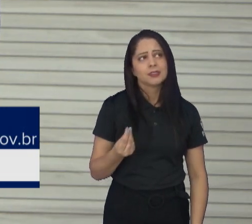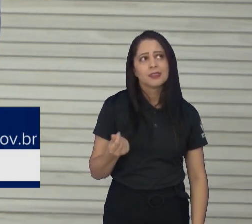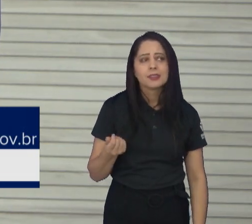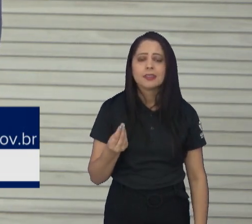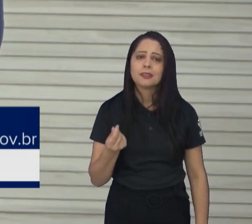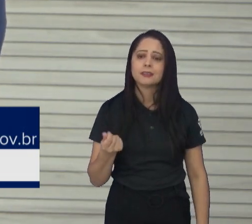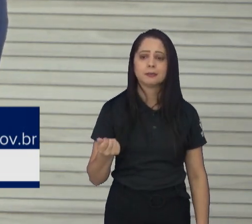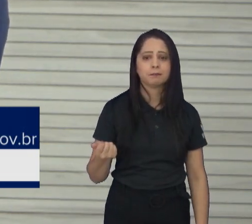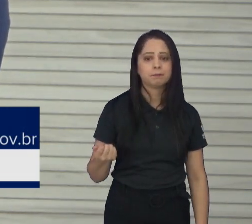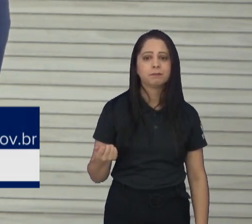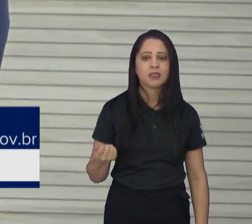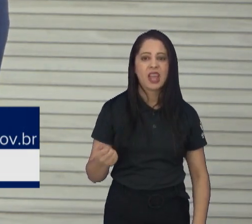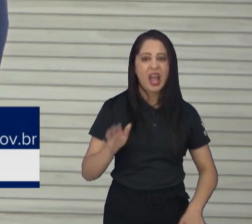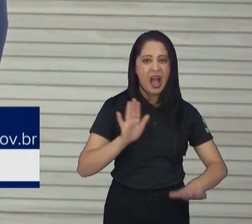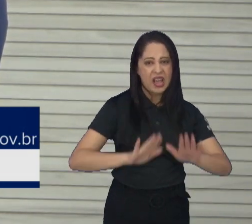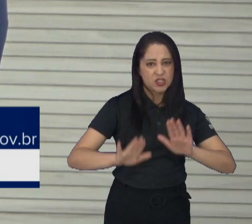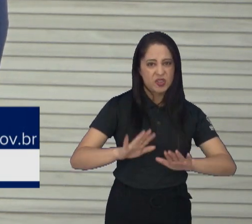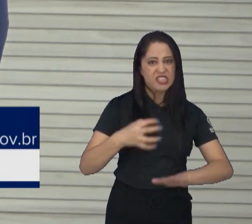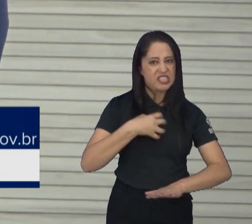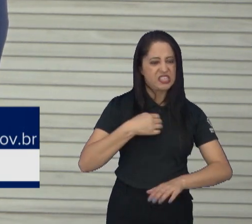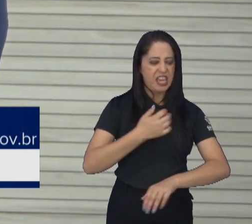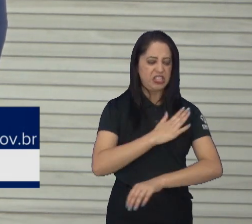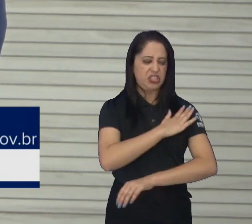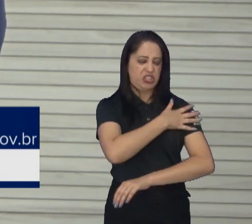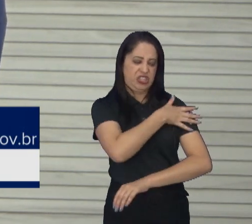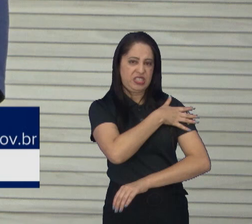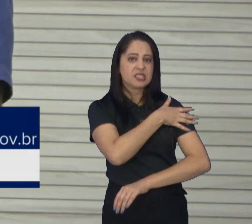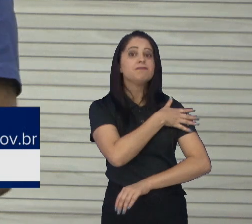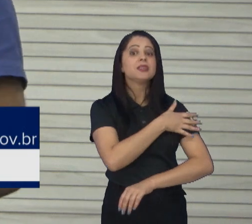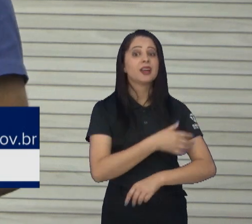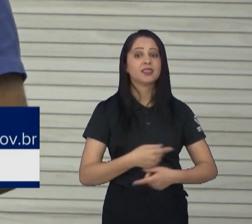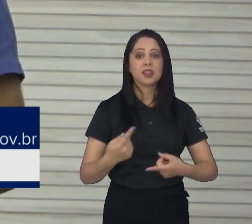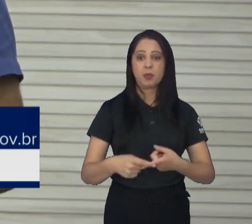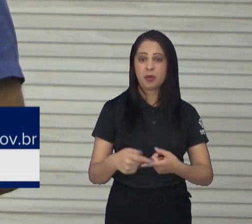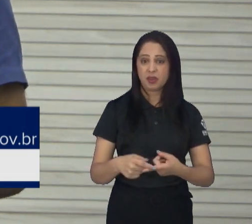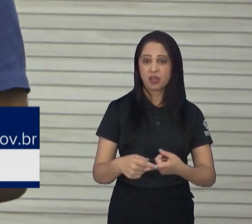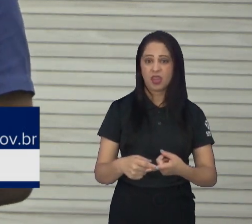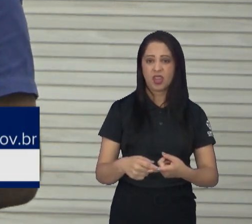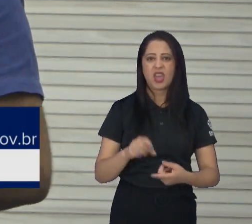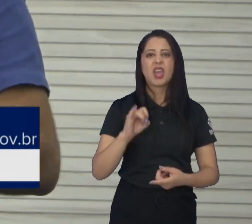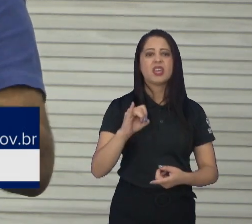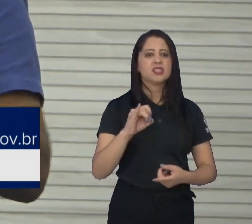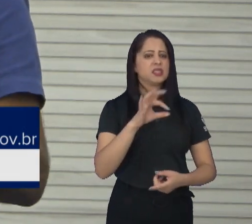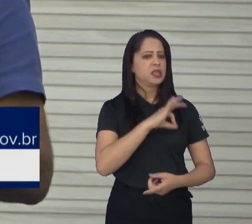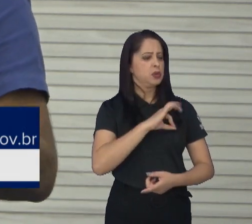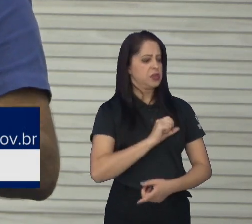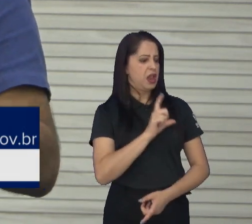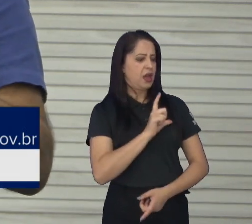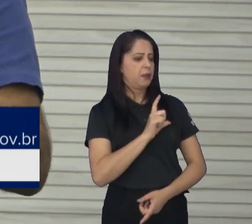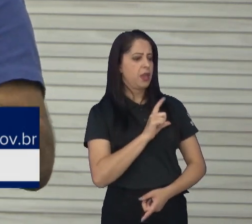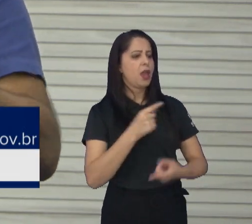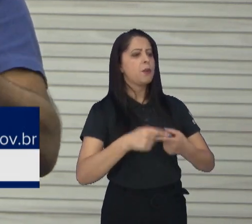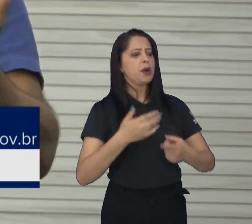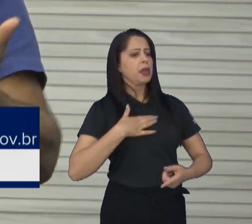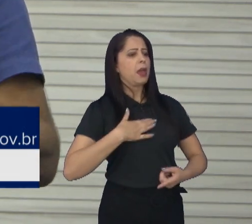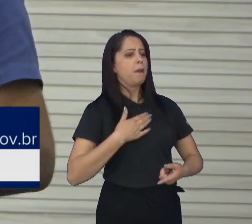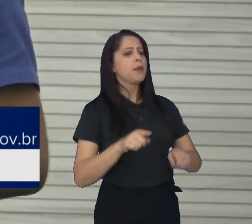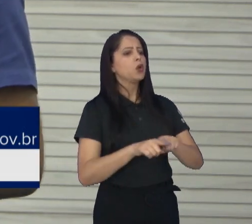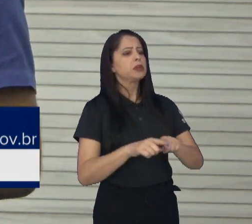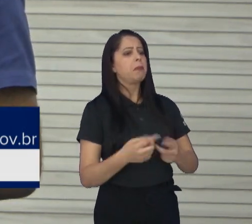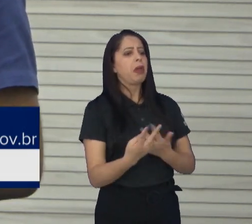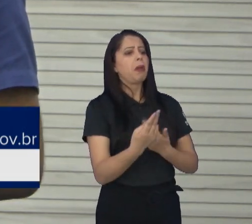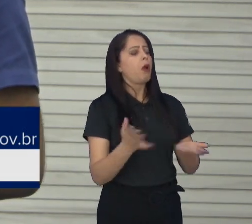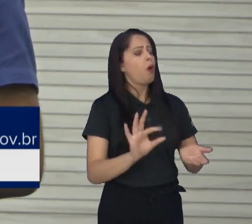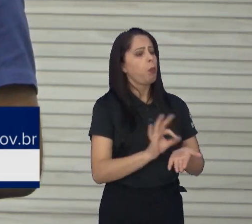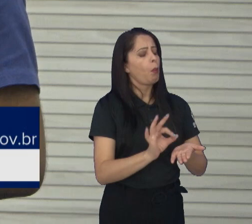vamos dizer assim, discriminados. Porque, mas você está aumentando para eles, por que não aumenta o meu que estou há tanto